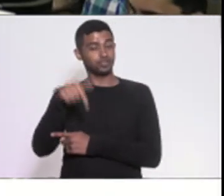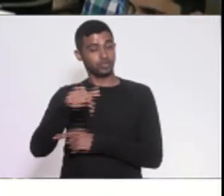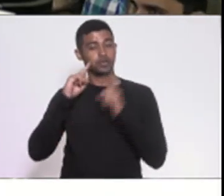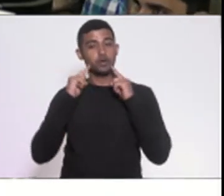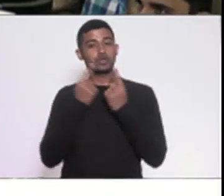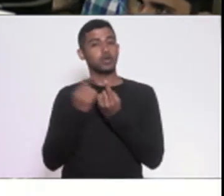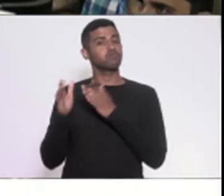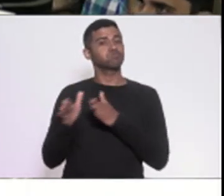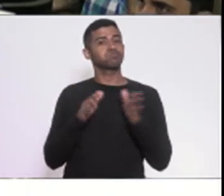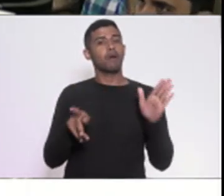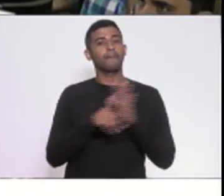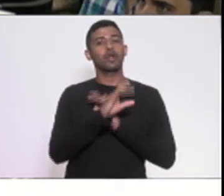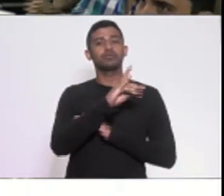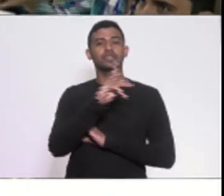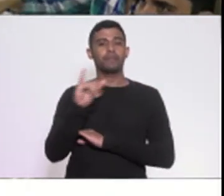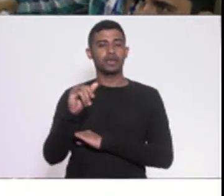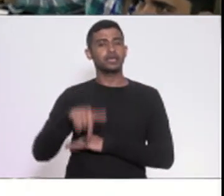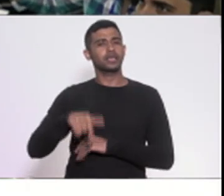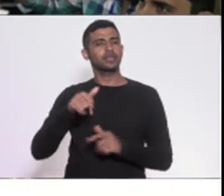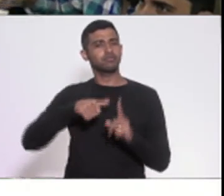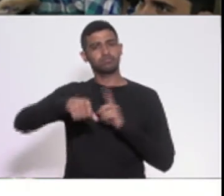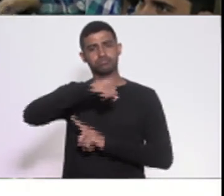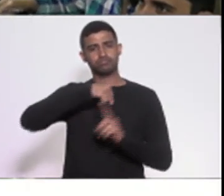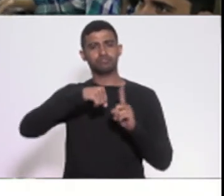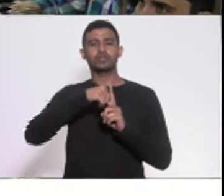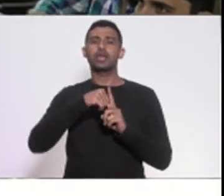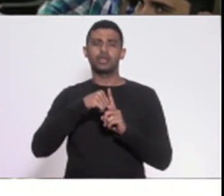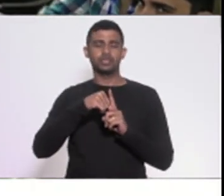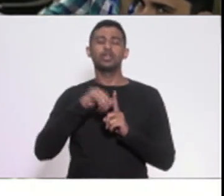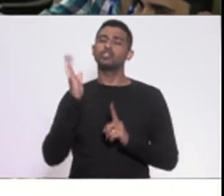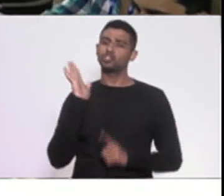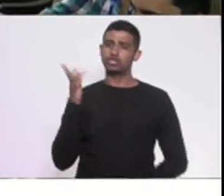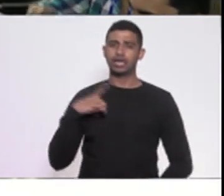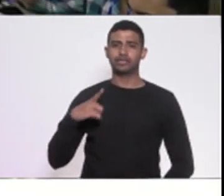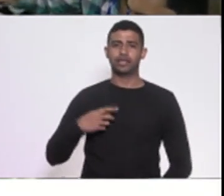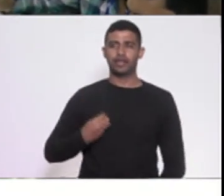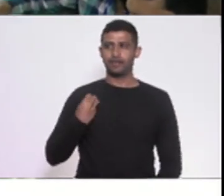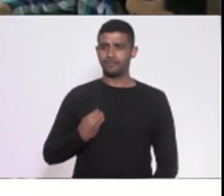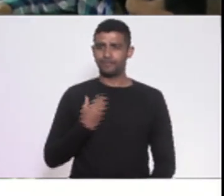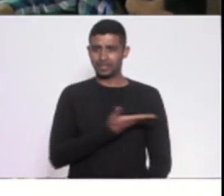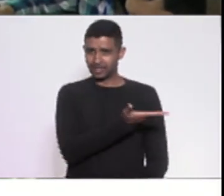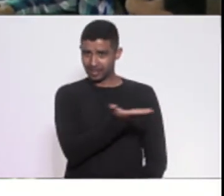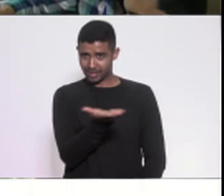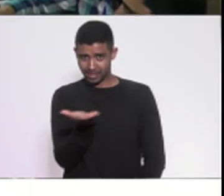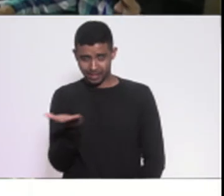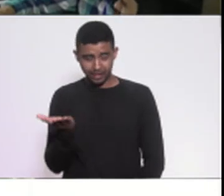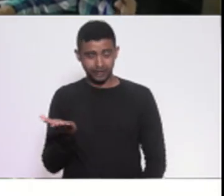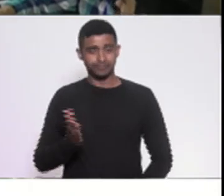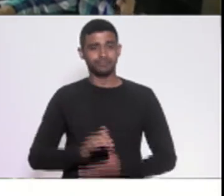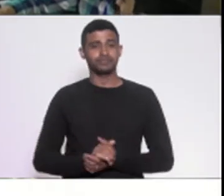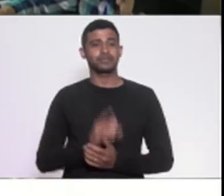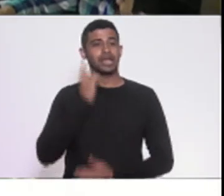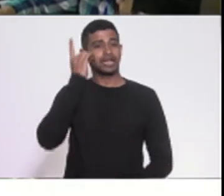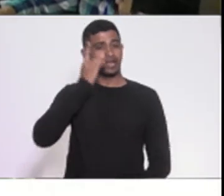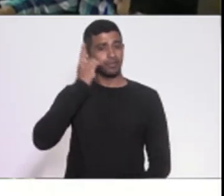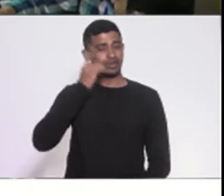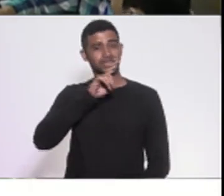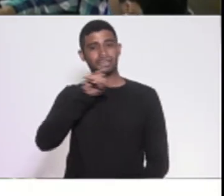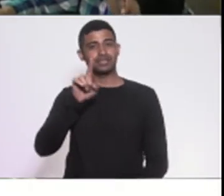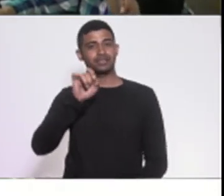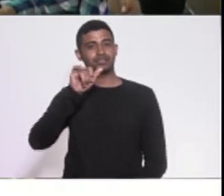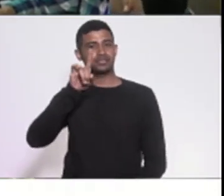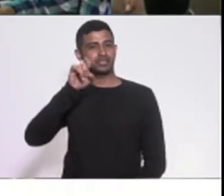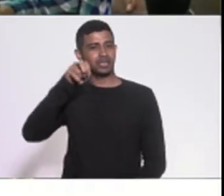ordinária da CPI do feminicídio, já contando com a presença da excelentíssima senhora deputada Zeidan